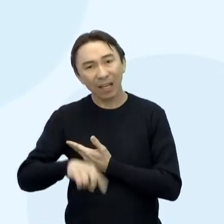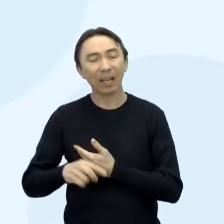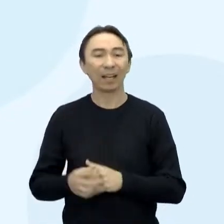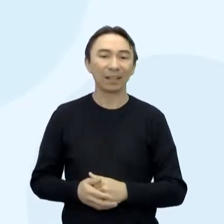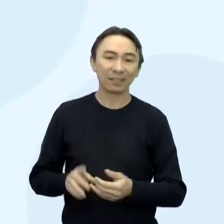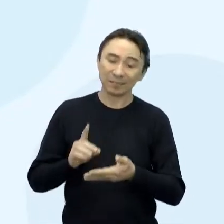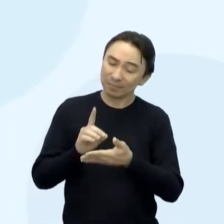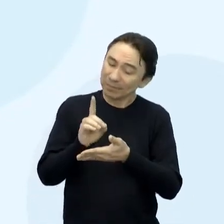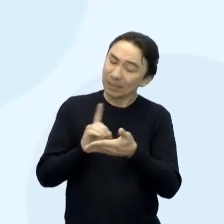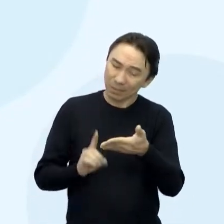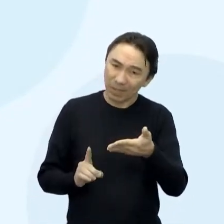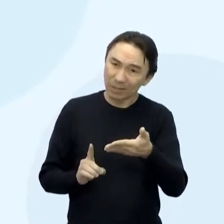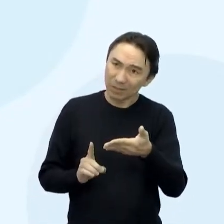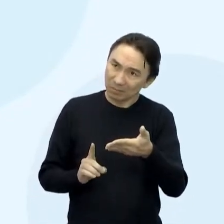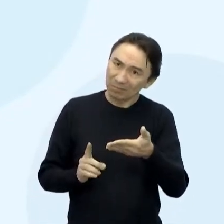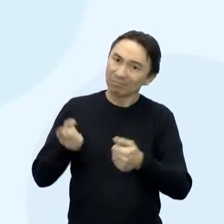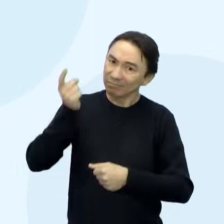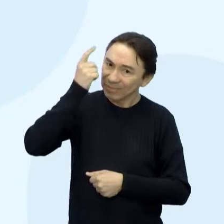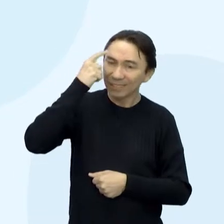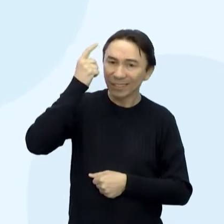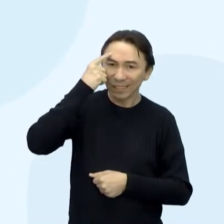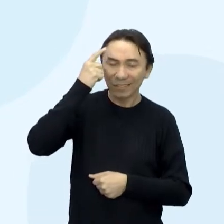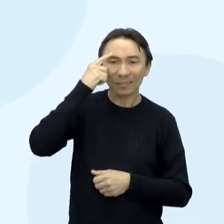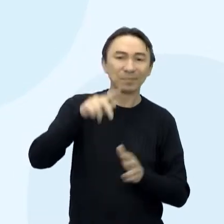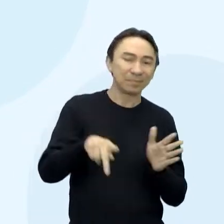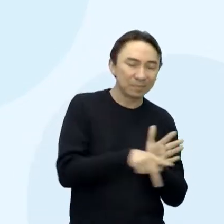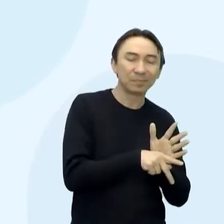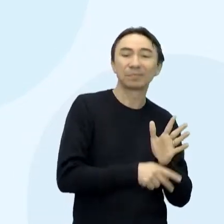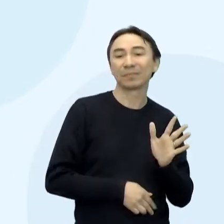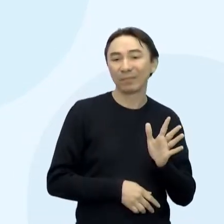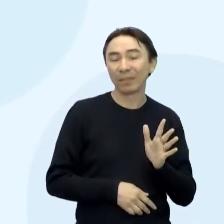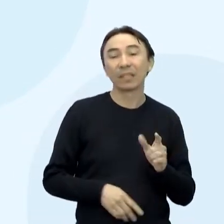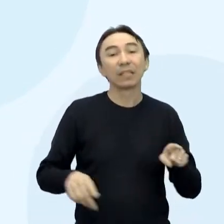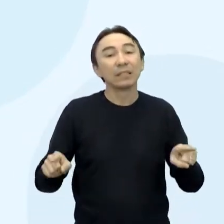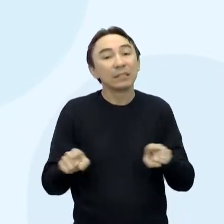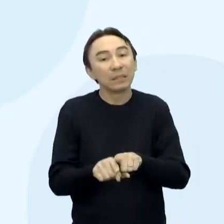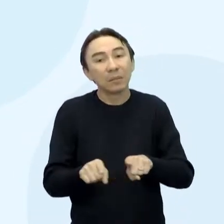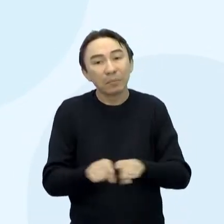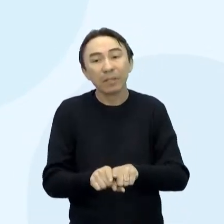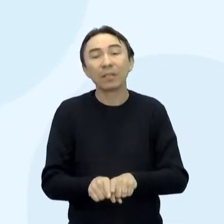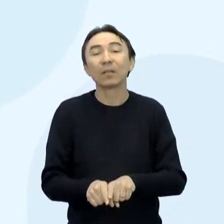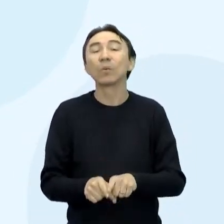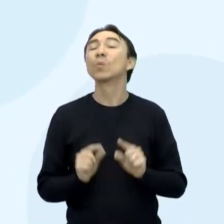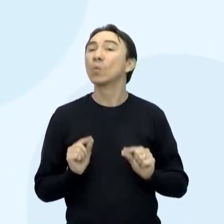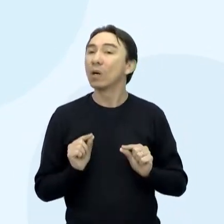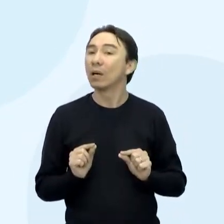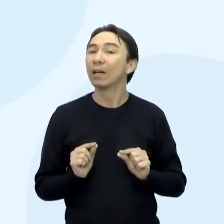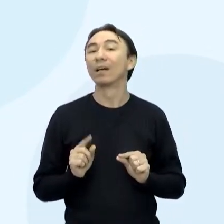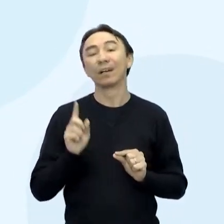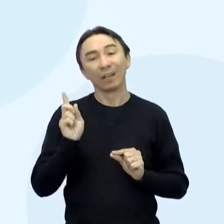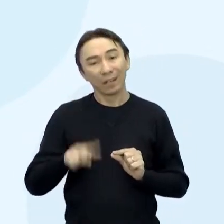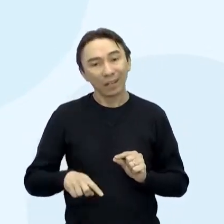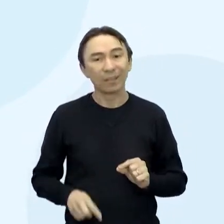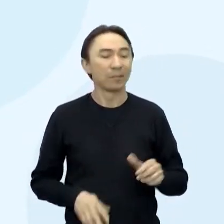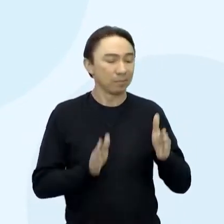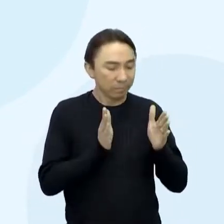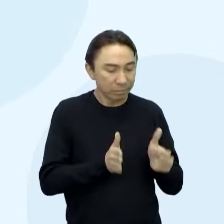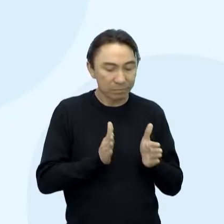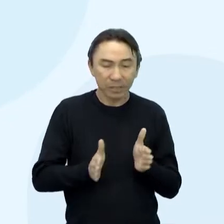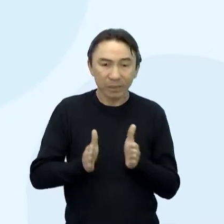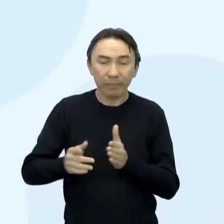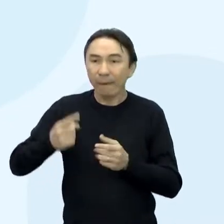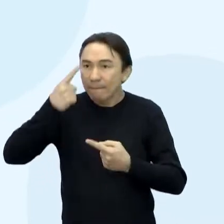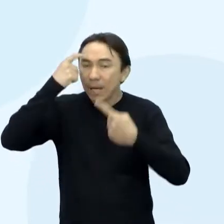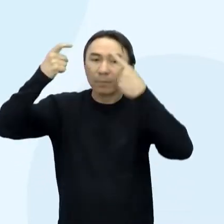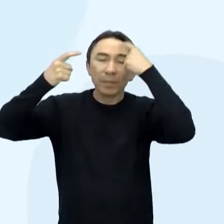de design. Ele também é um processo criativo. E ele é